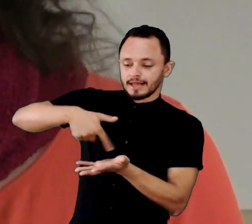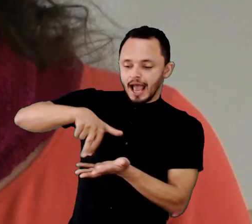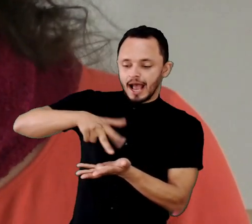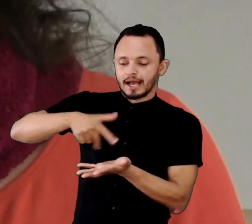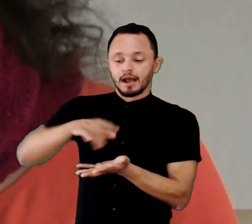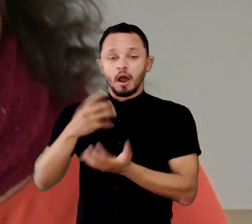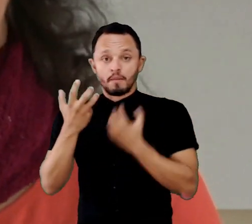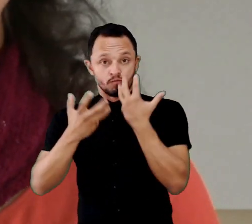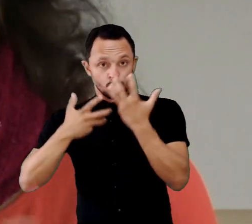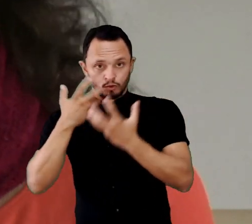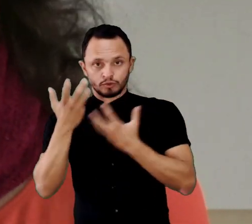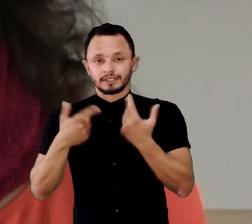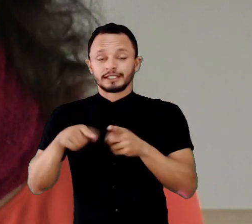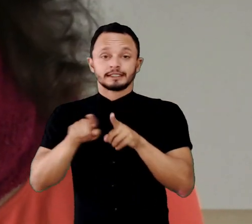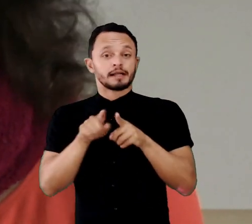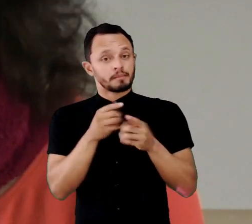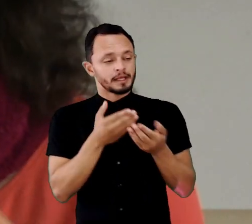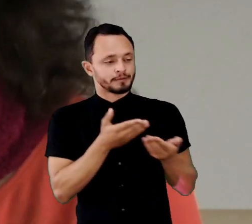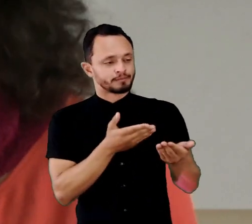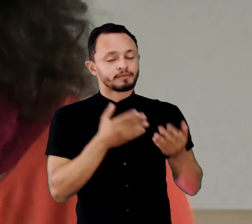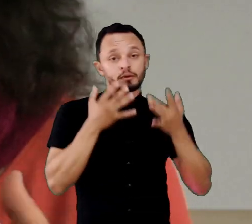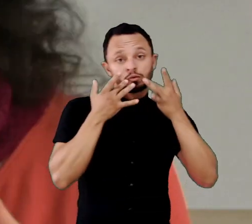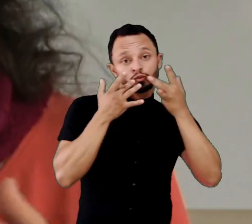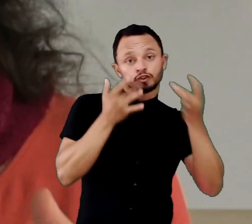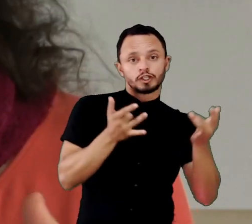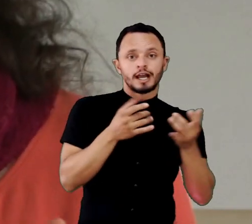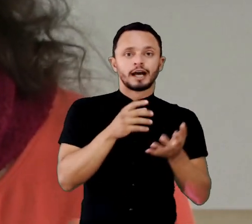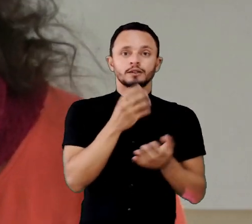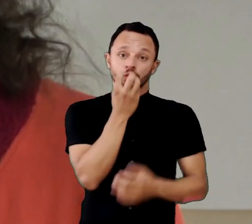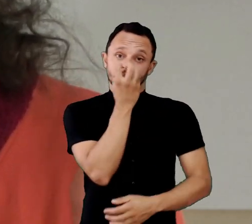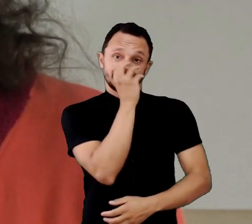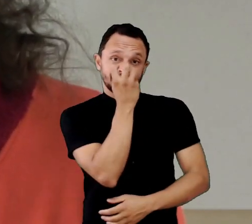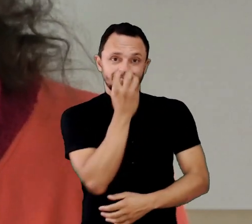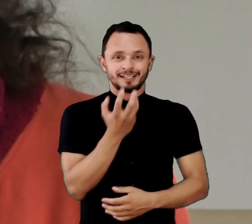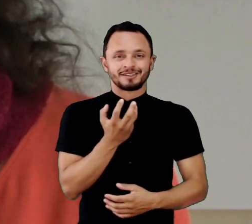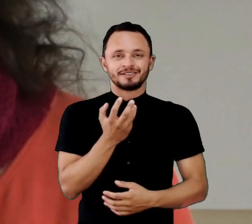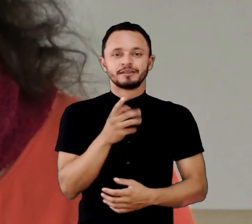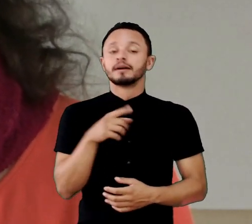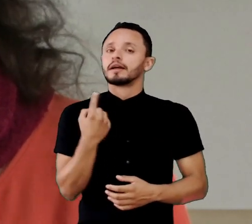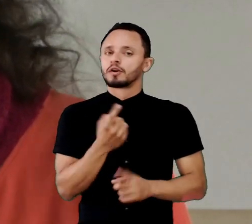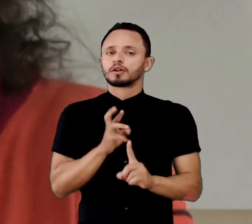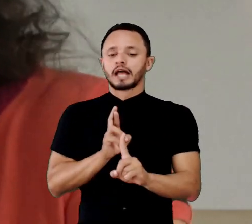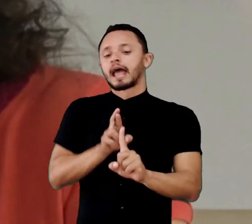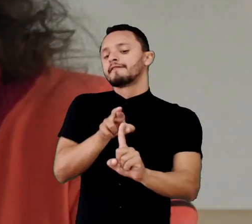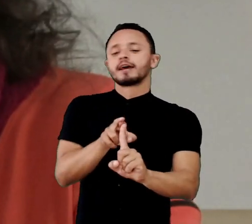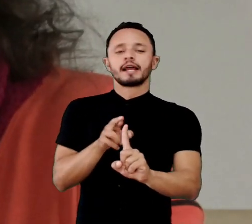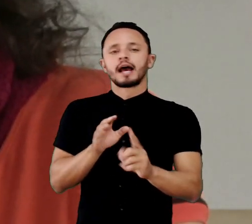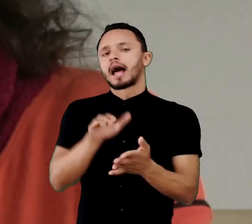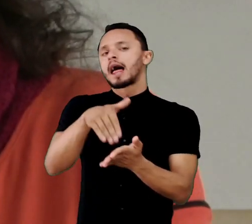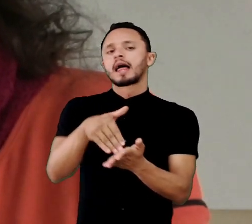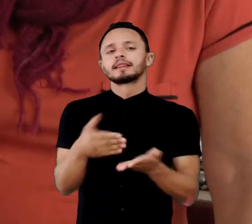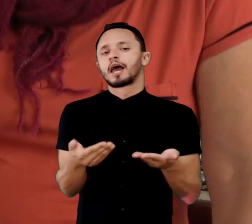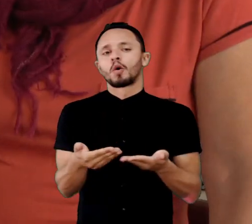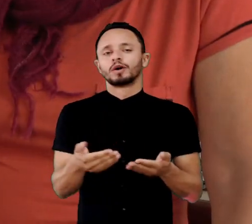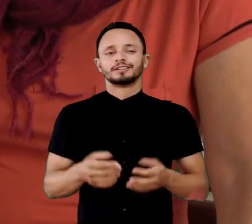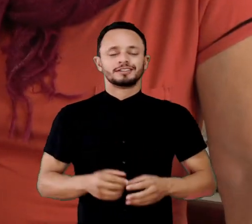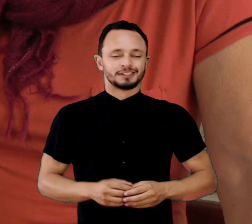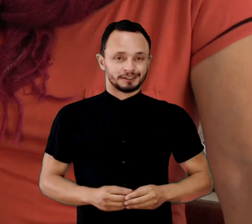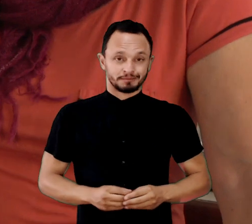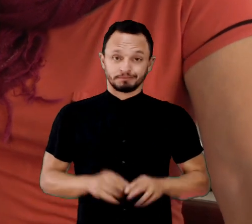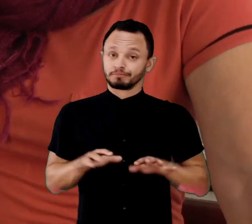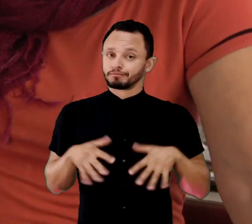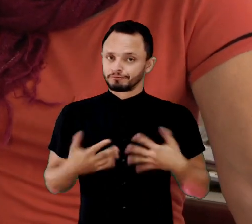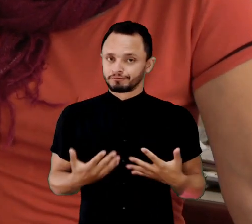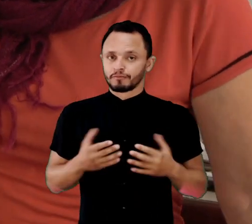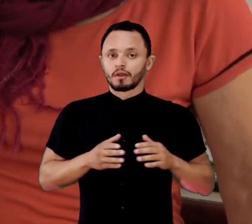o Marcelo trouxe do teatro e do circo, que na verdade são referências muito importantes para a gente até hoje. E bom,